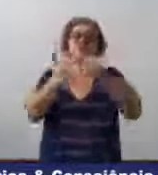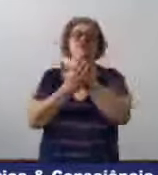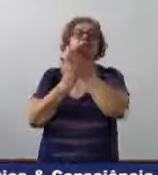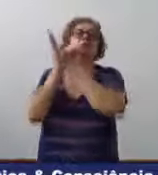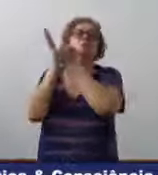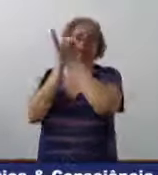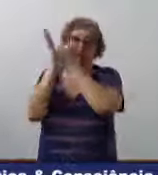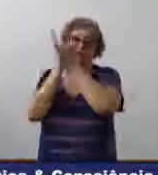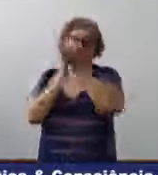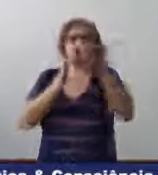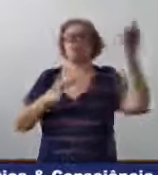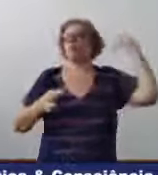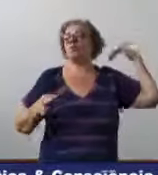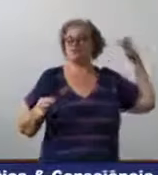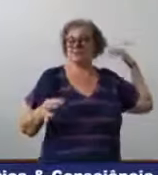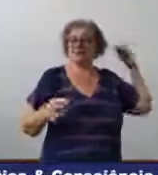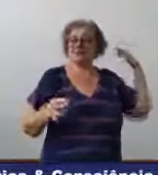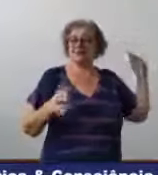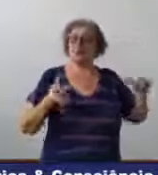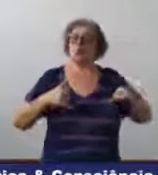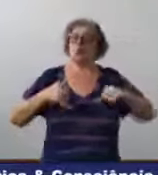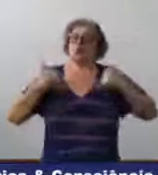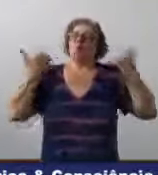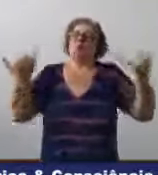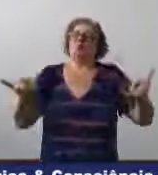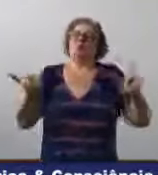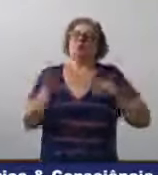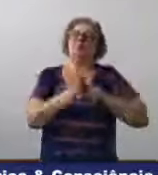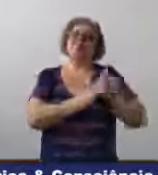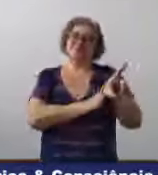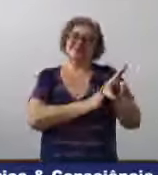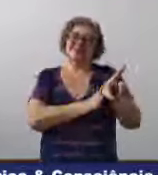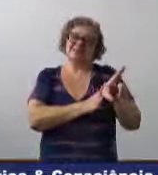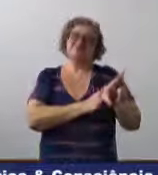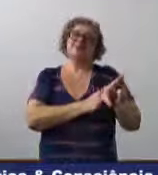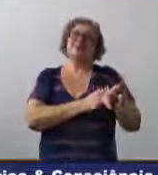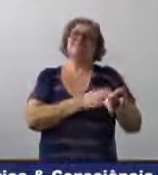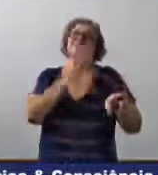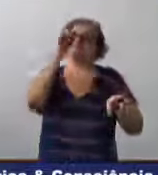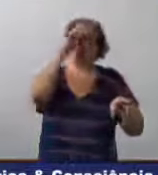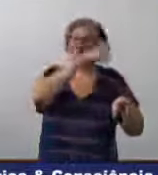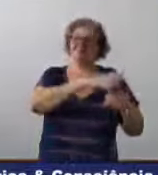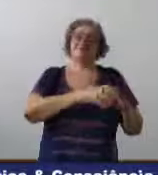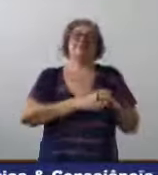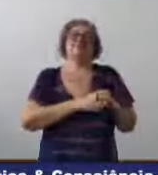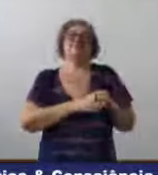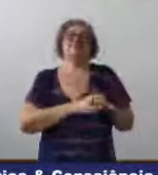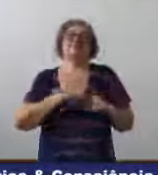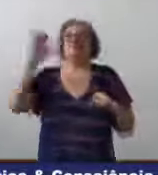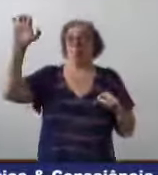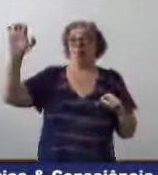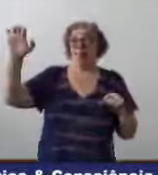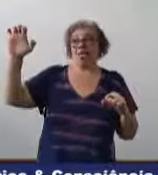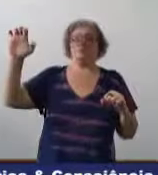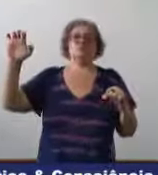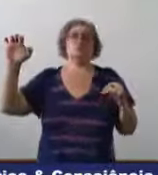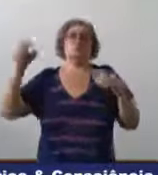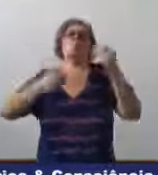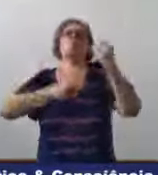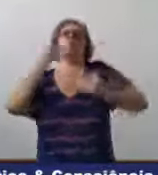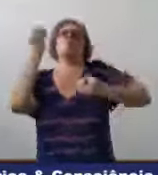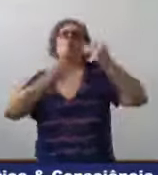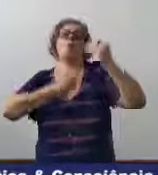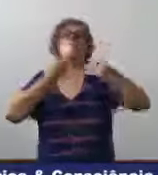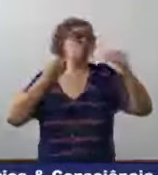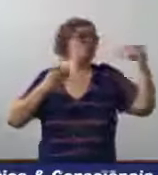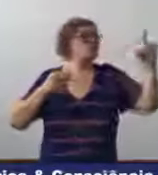século passado tiveram a coragem de fazer a pergunta perturbadora. Tudo bem, o elétron às vezes se